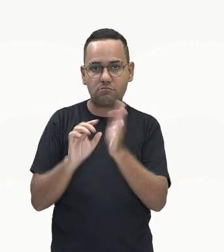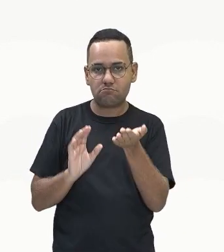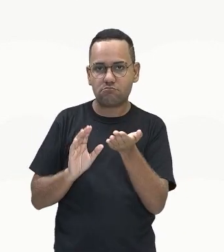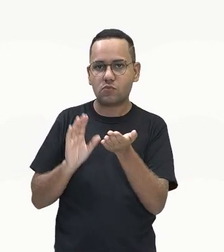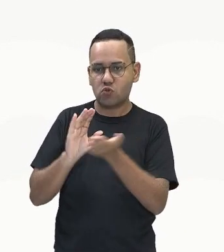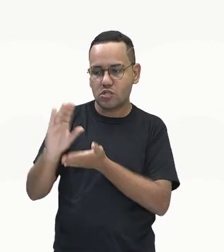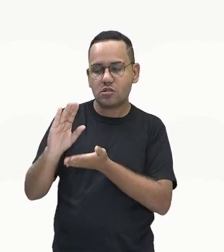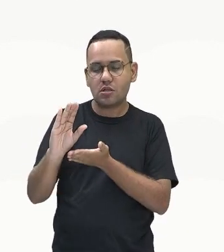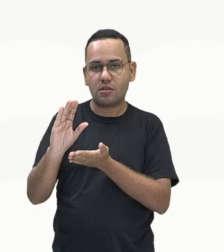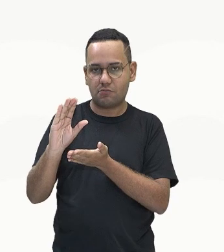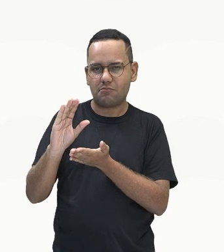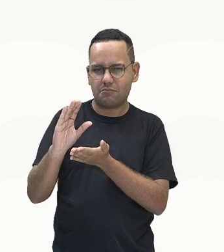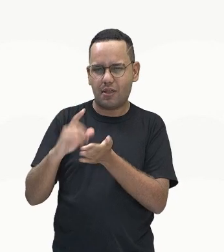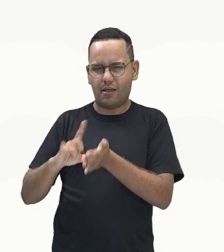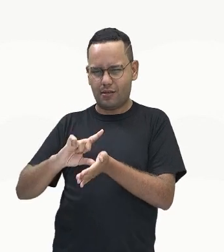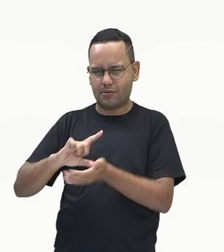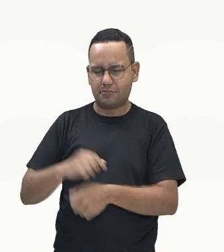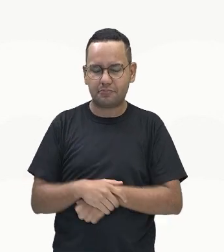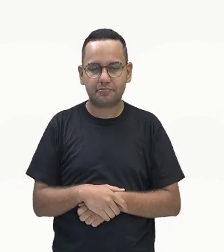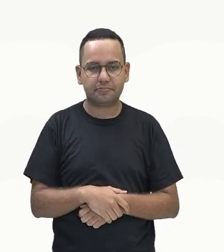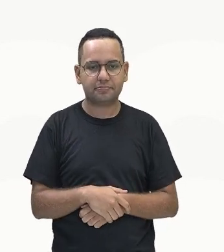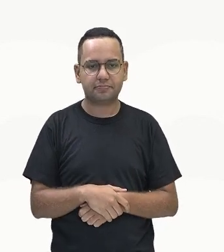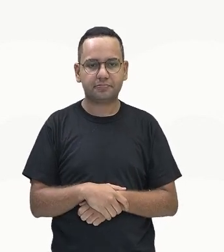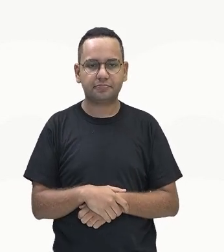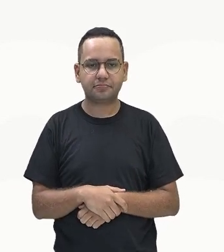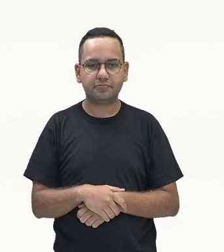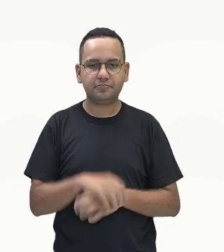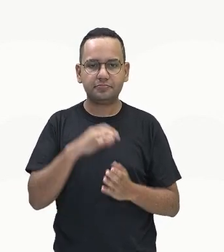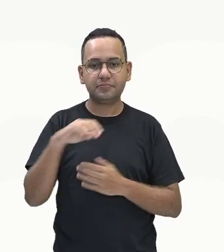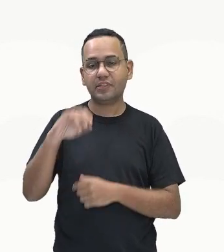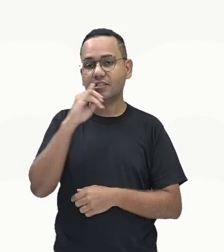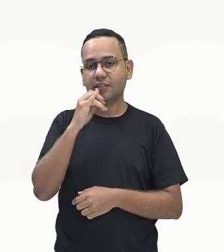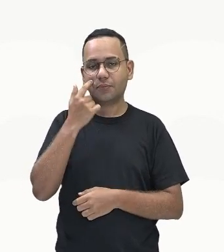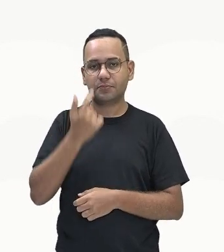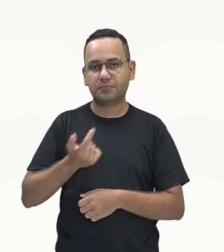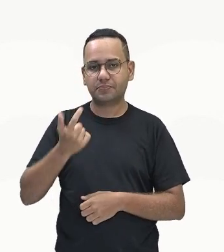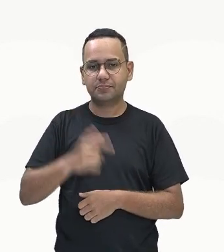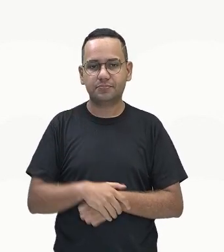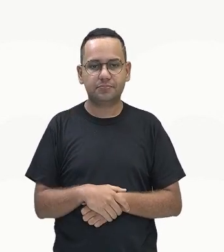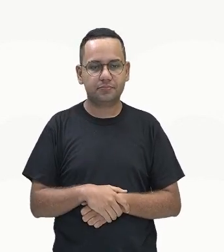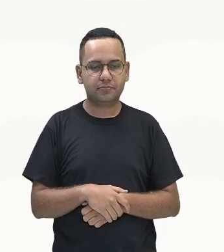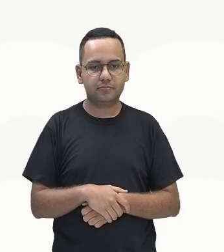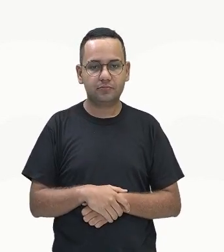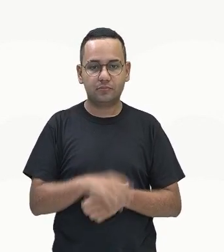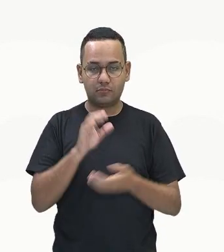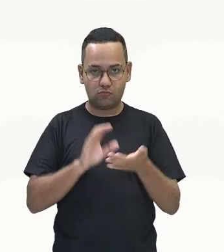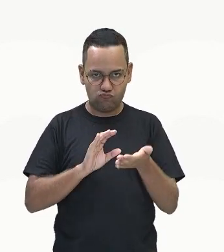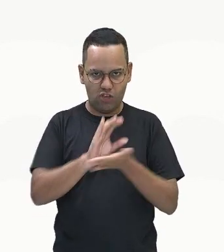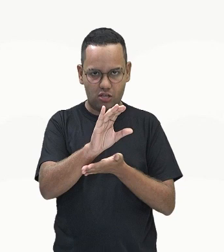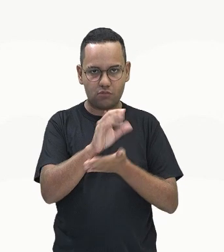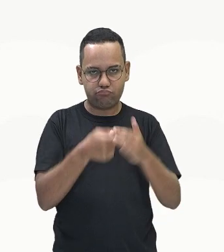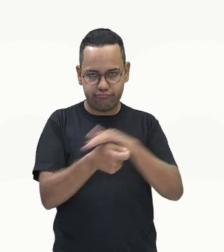investido, tá? Então nós temos aí um exemplo na nossa tela, olha só, acompanha aí comigo. Um capital de R$